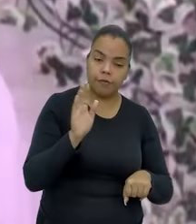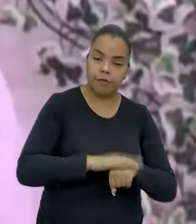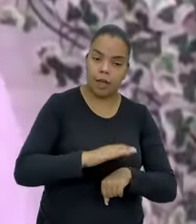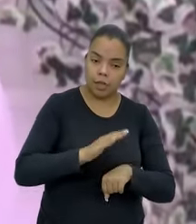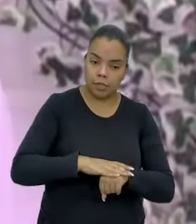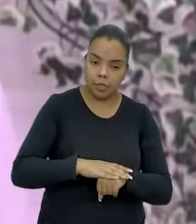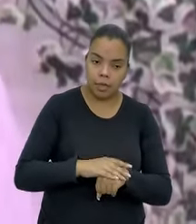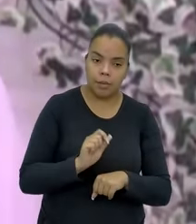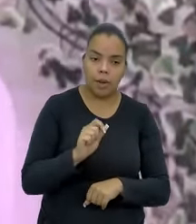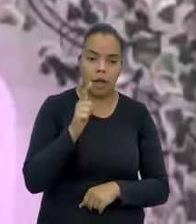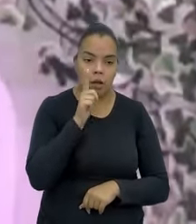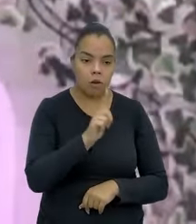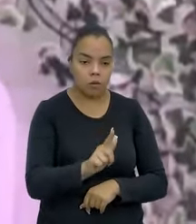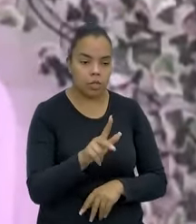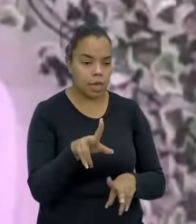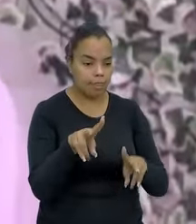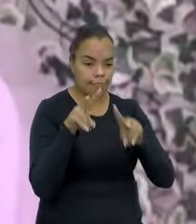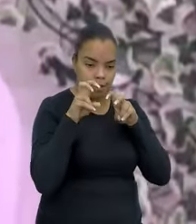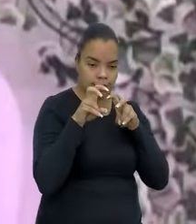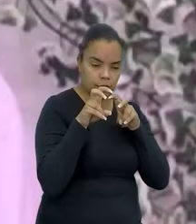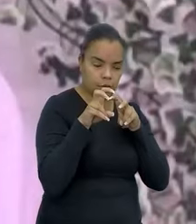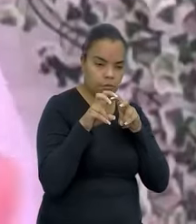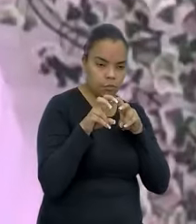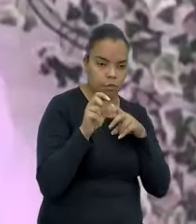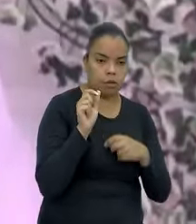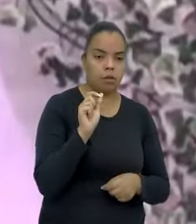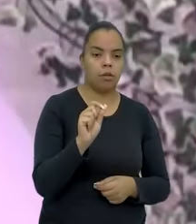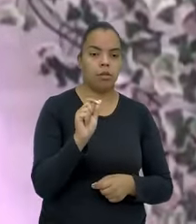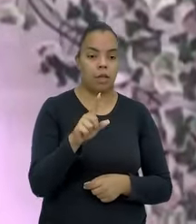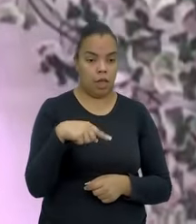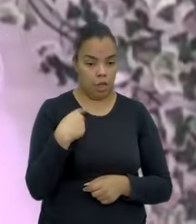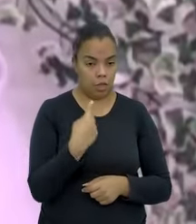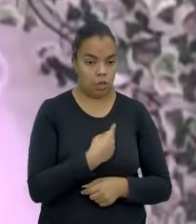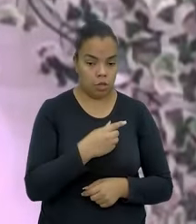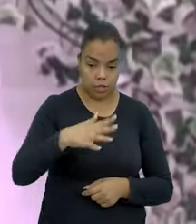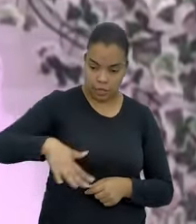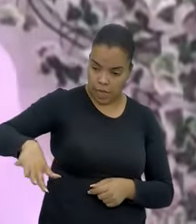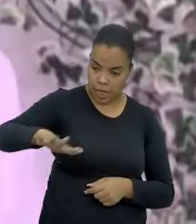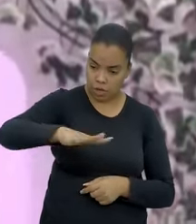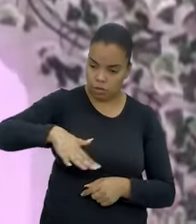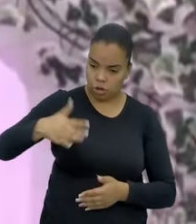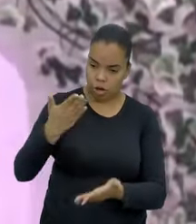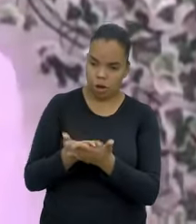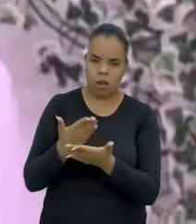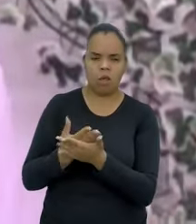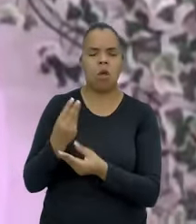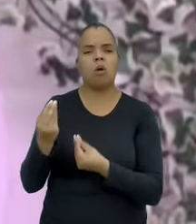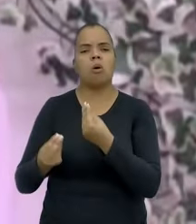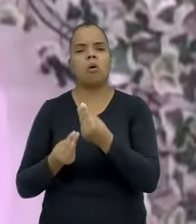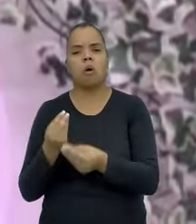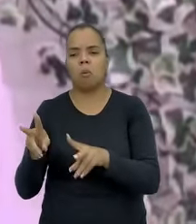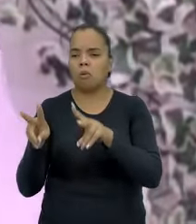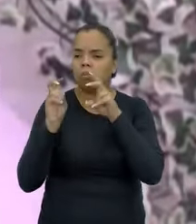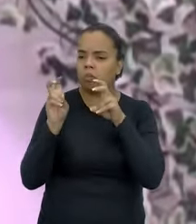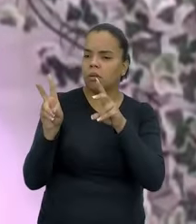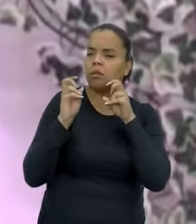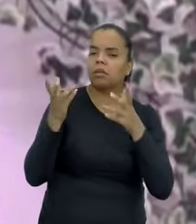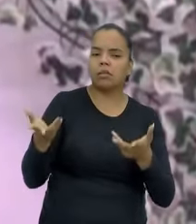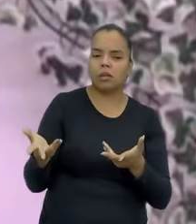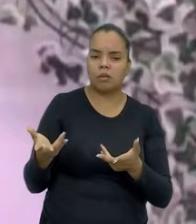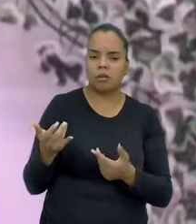fazem de tudo para ganhar nossa atenção e a nossa sala de aula como que eu vou repetir a atenção do Estudante